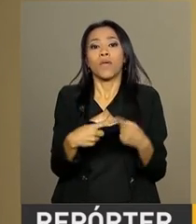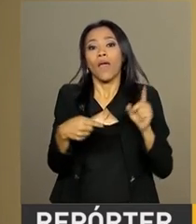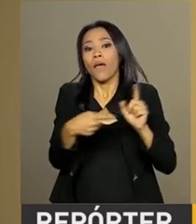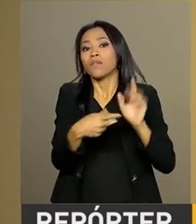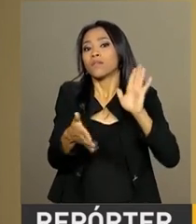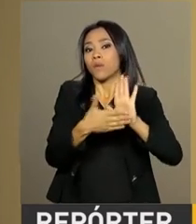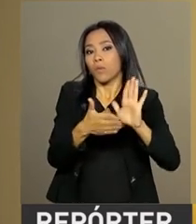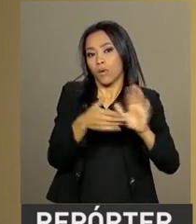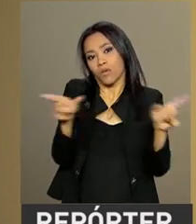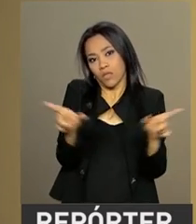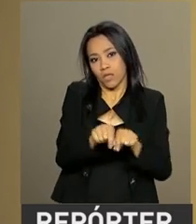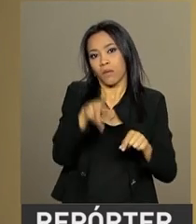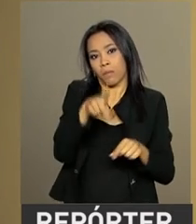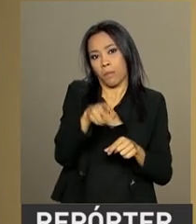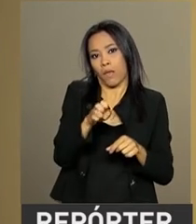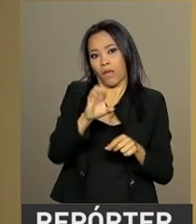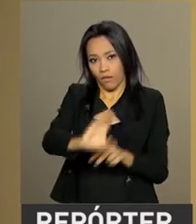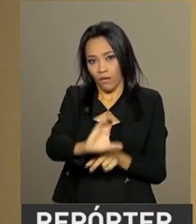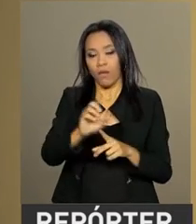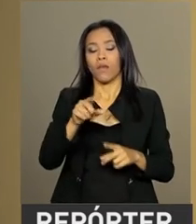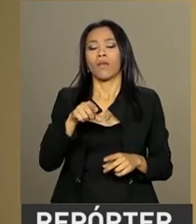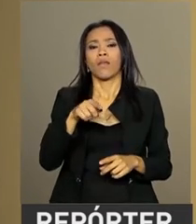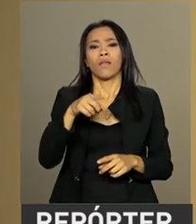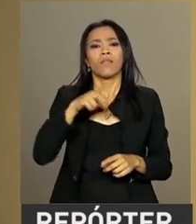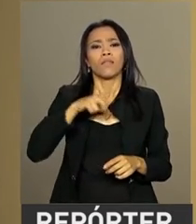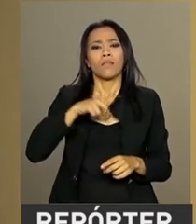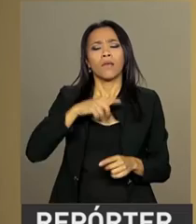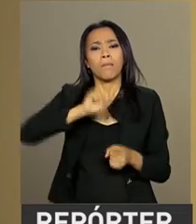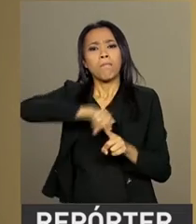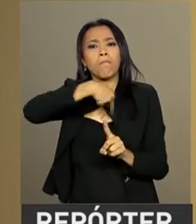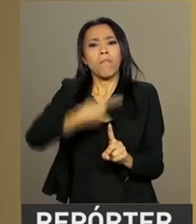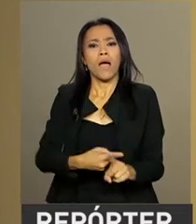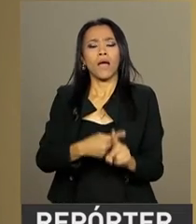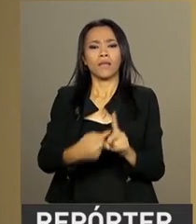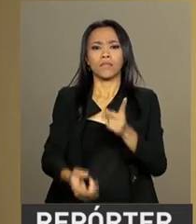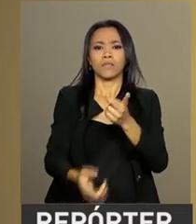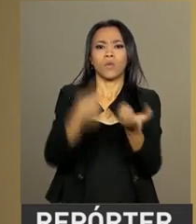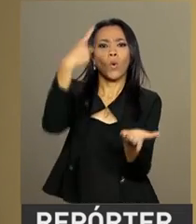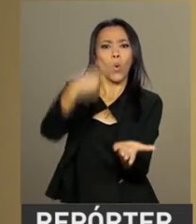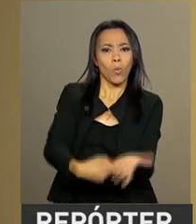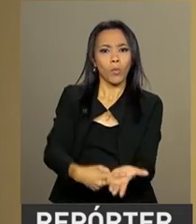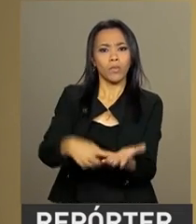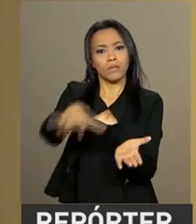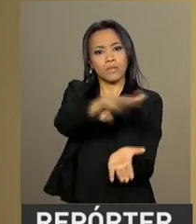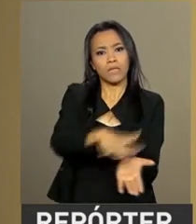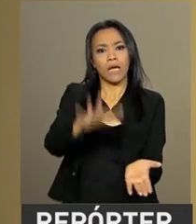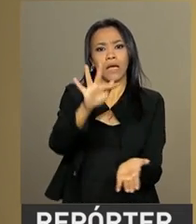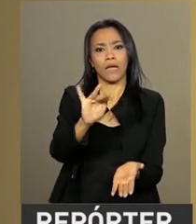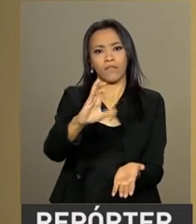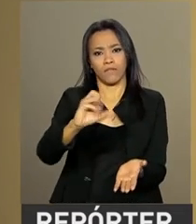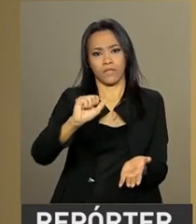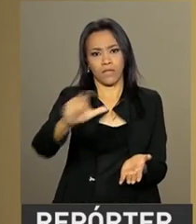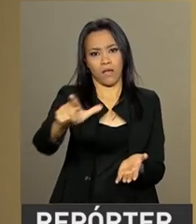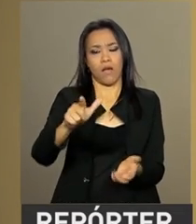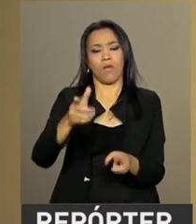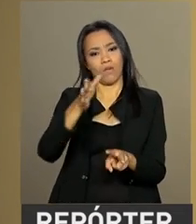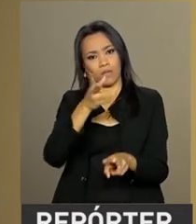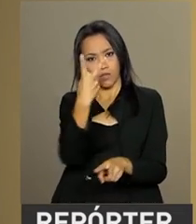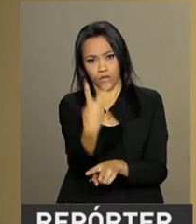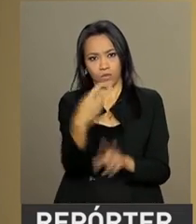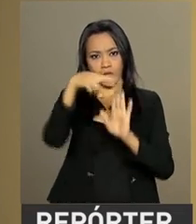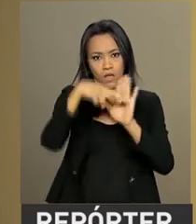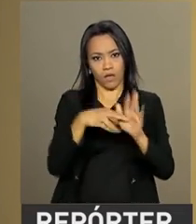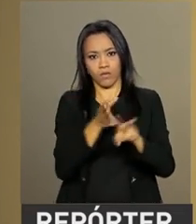traz uma série de medidas que vão trazer mais responsabilidade fiscal para a previdência dos regimes próprios, evitando